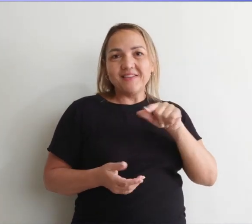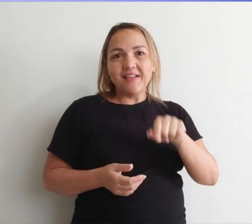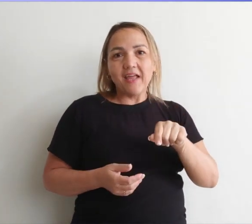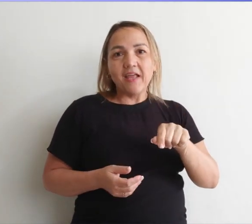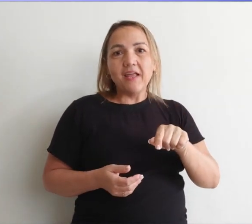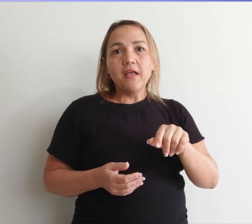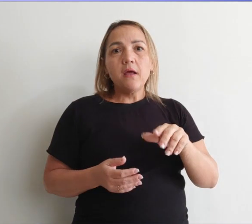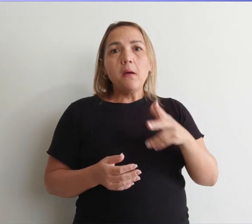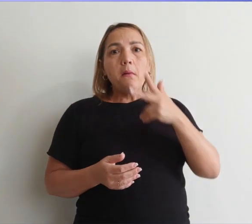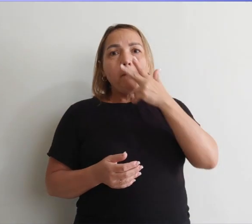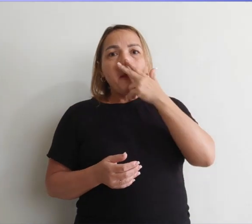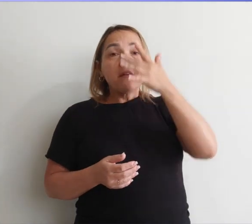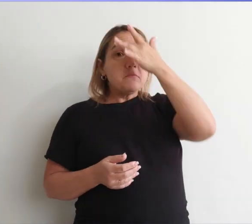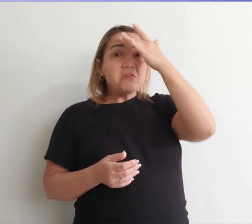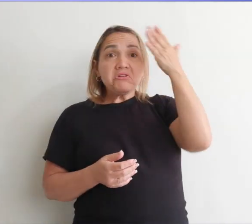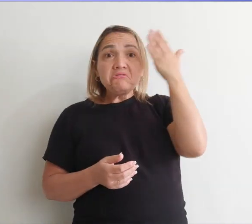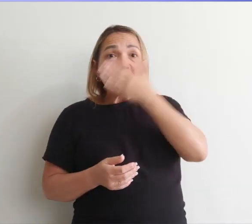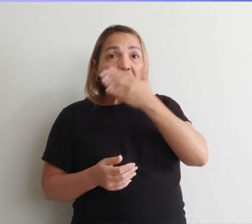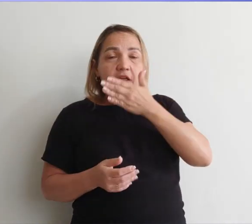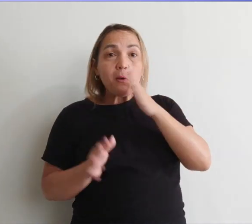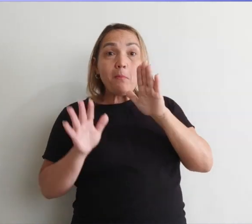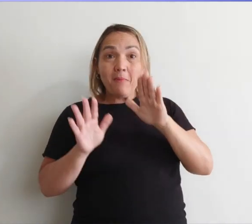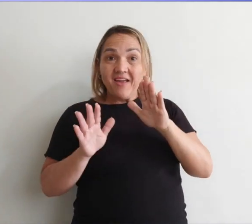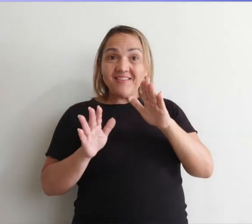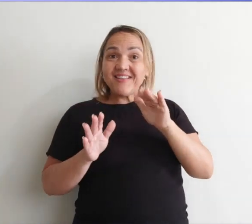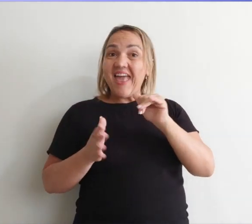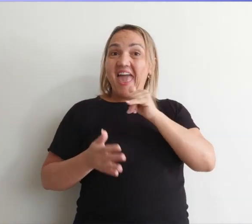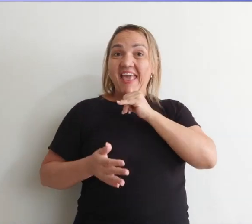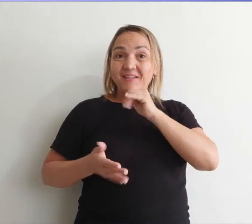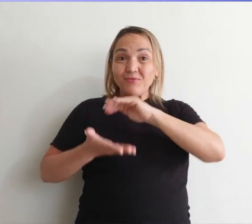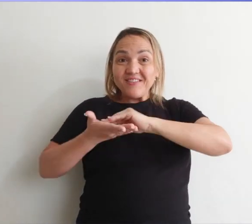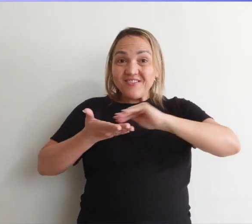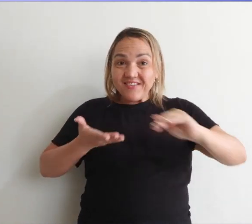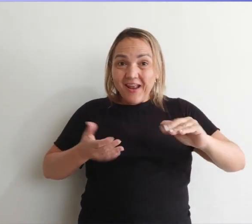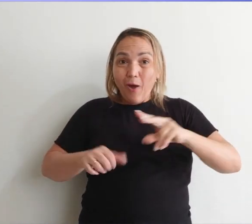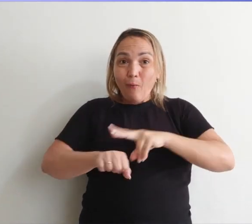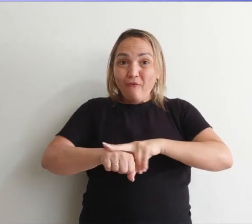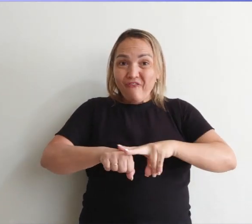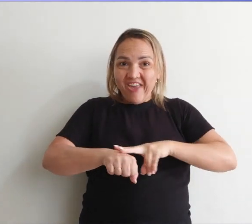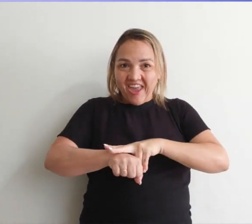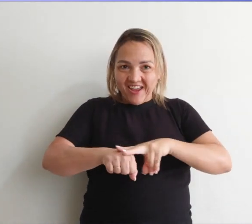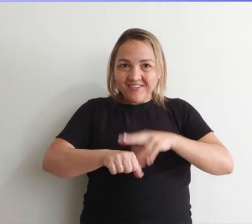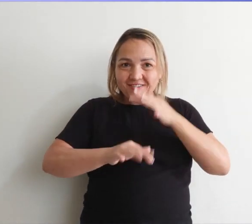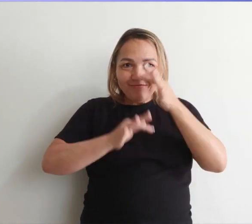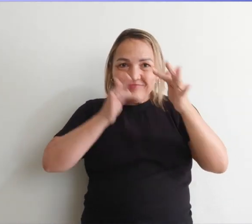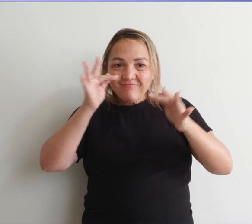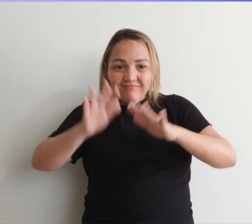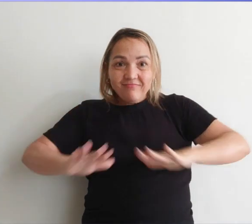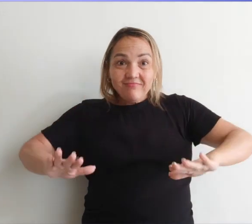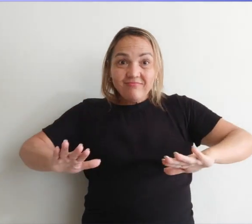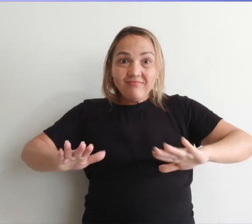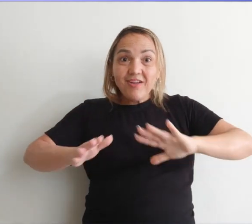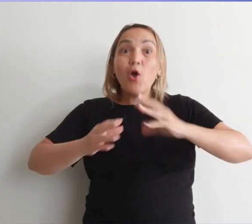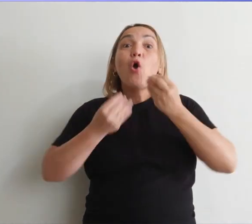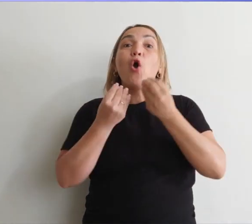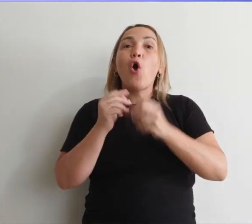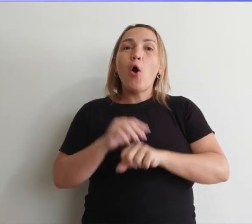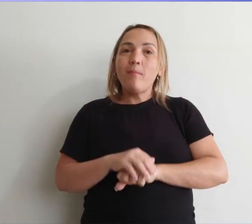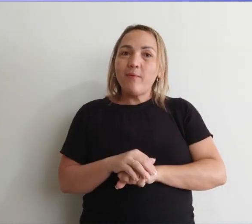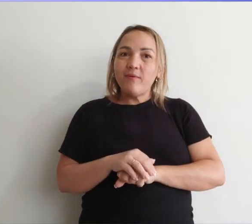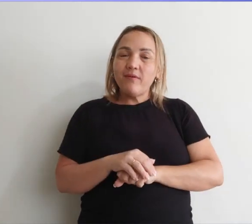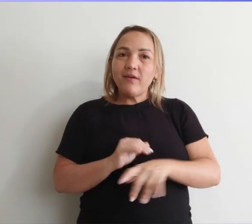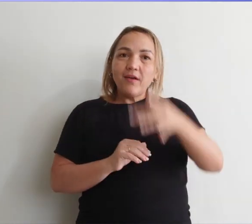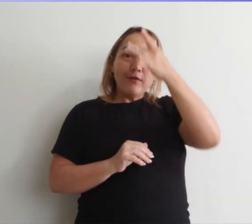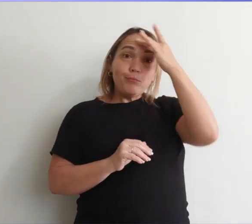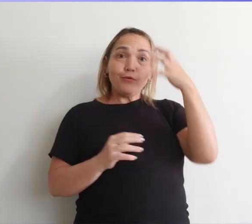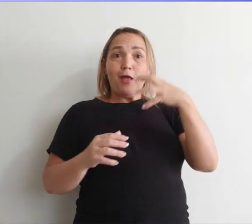se você tira as plantas da paisagem... Faz falta. Exatamente. E as pessoas ou